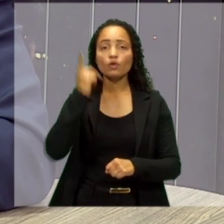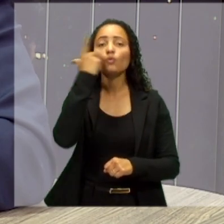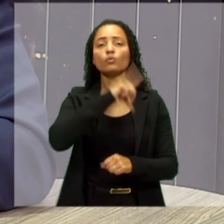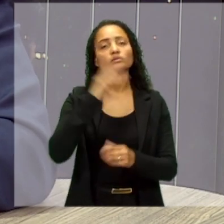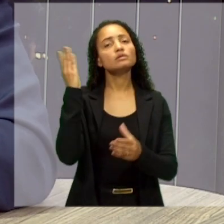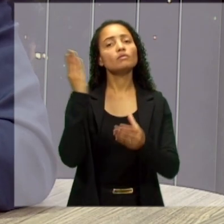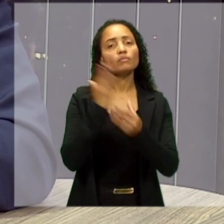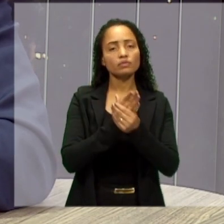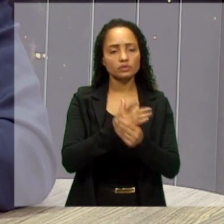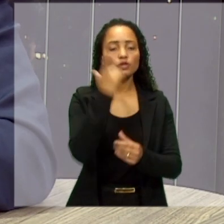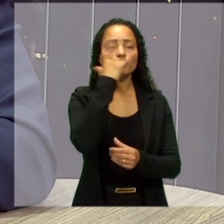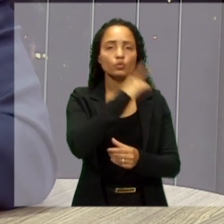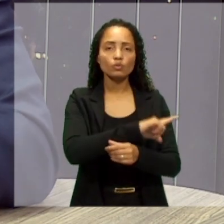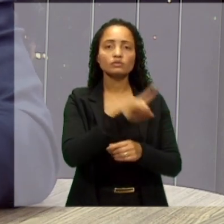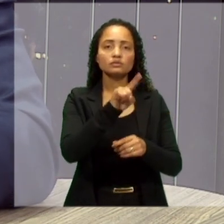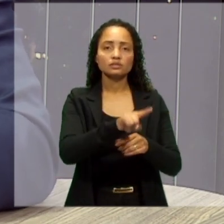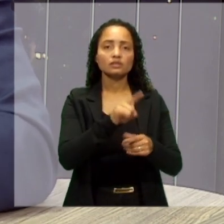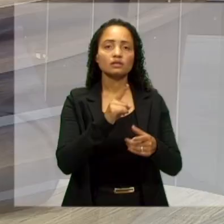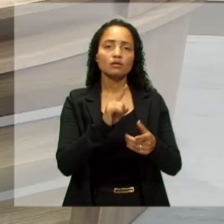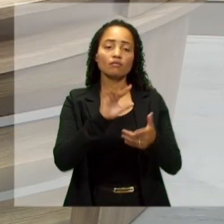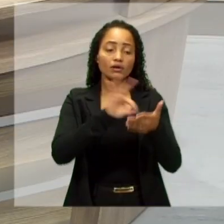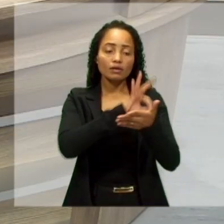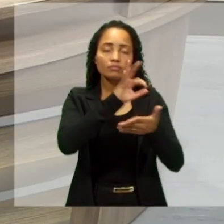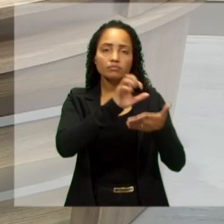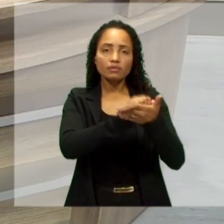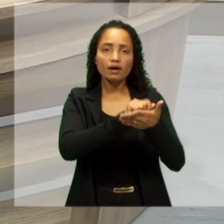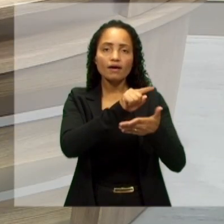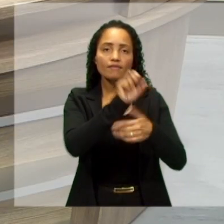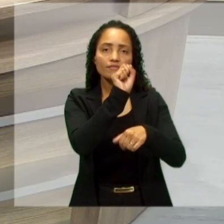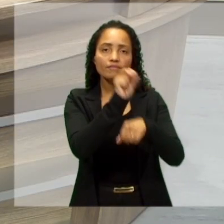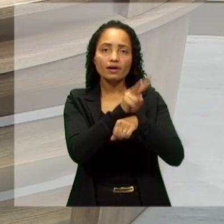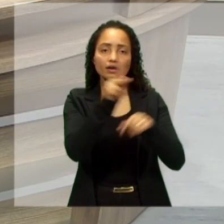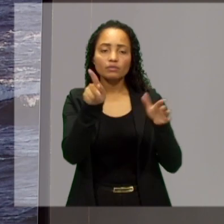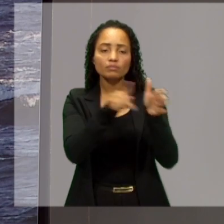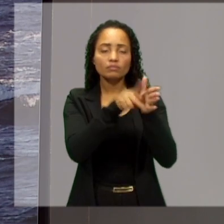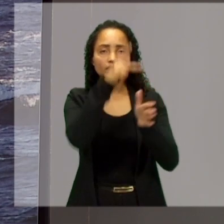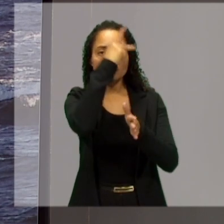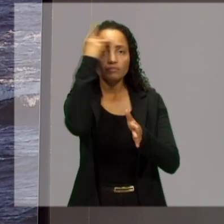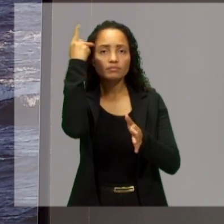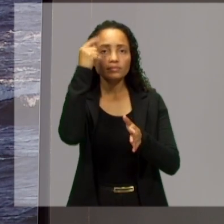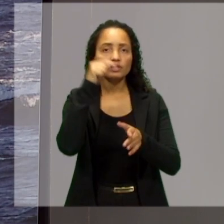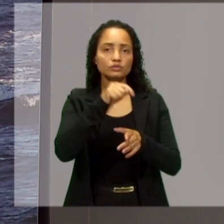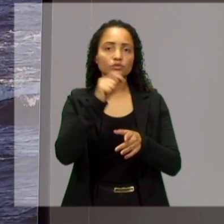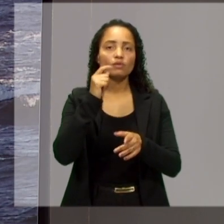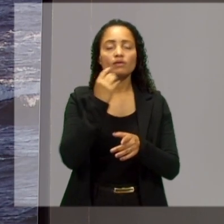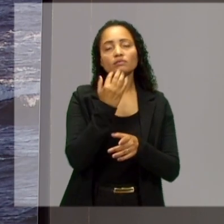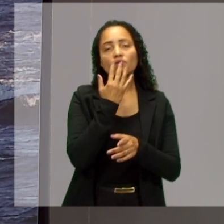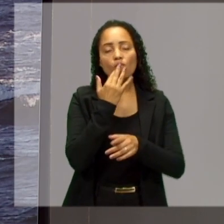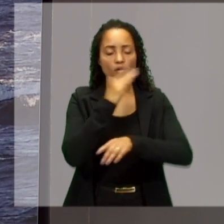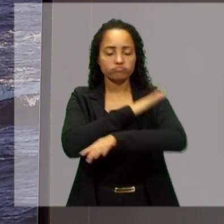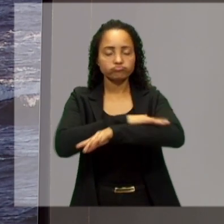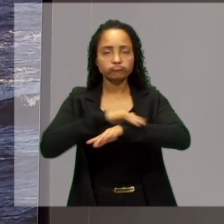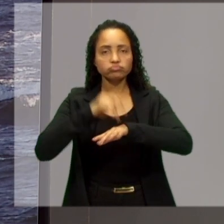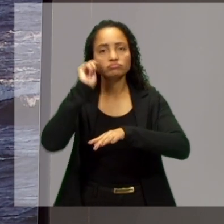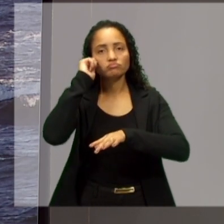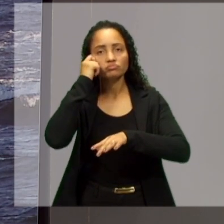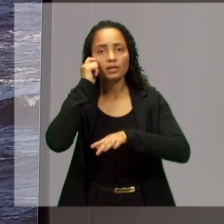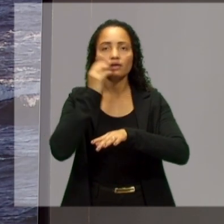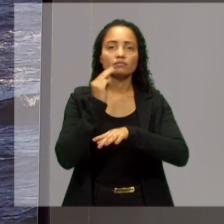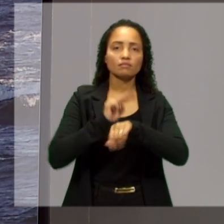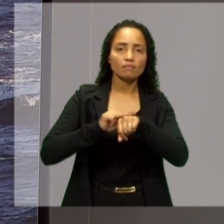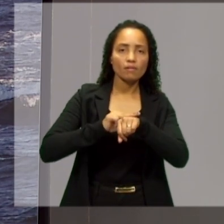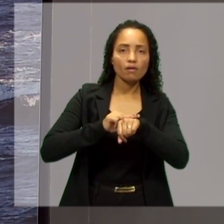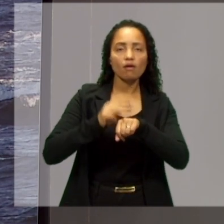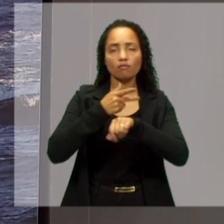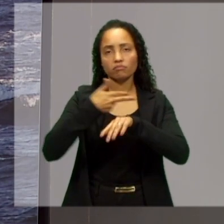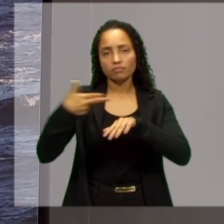fossem reservadas vagas. Isso é uma atuação que, de repente, deveria estar, né, ou deveria ter sido